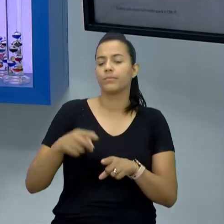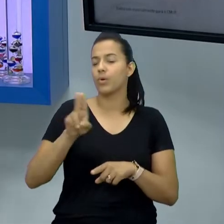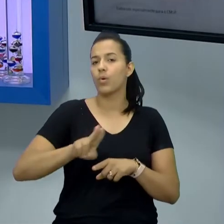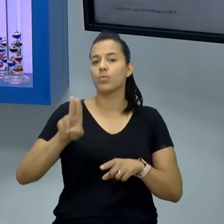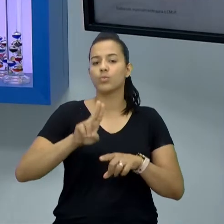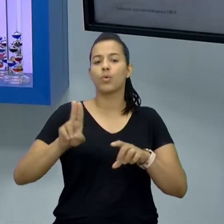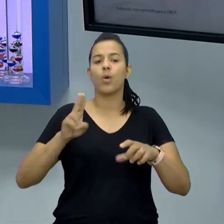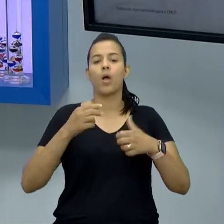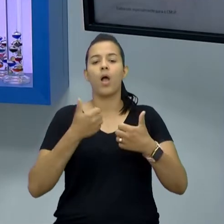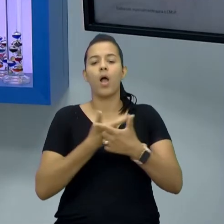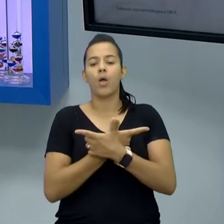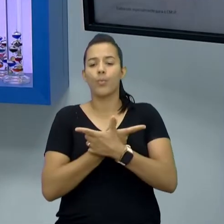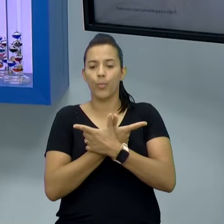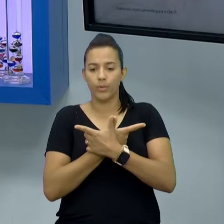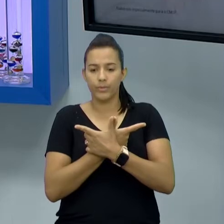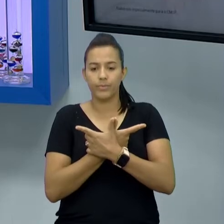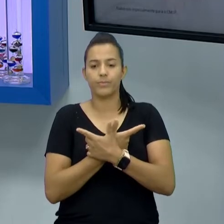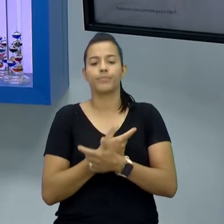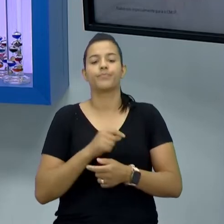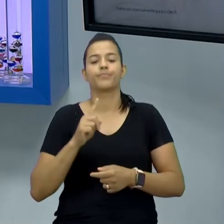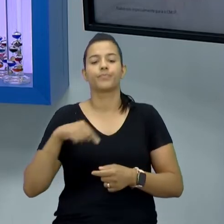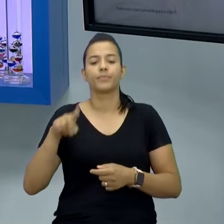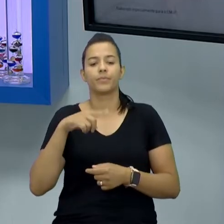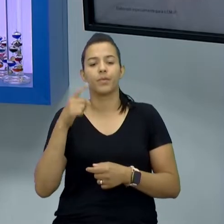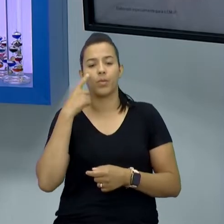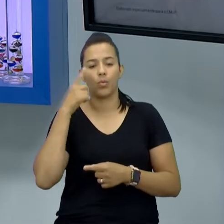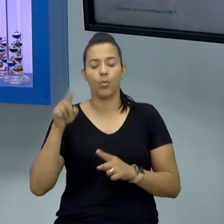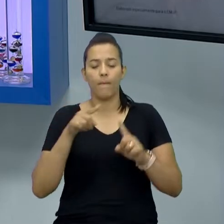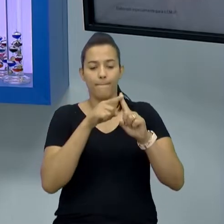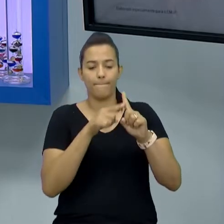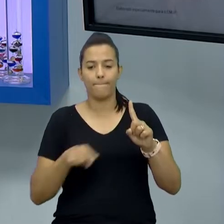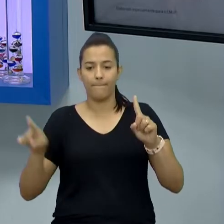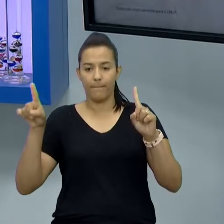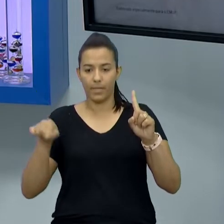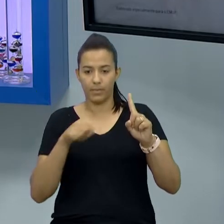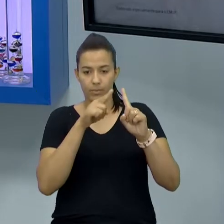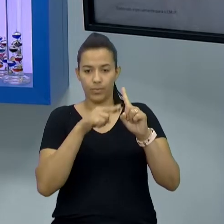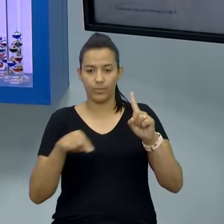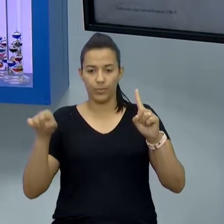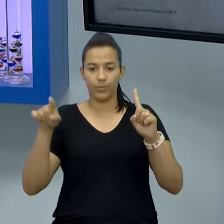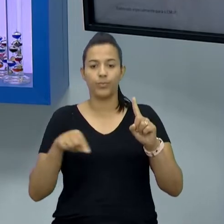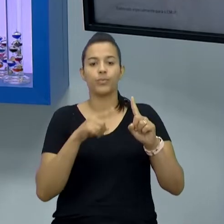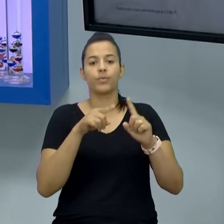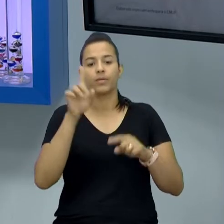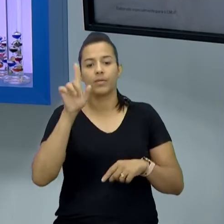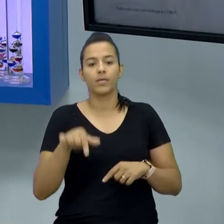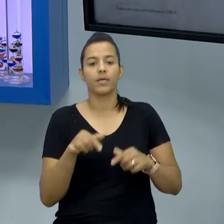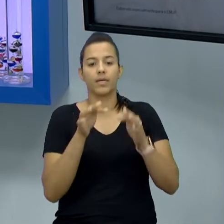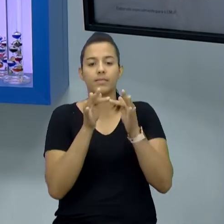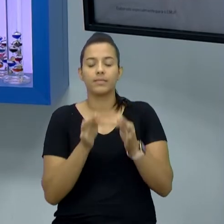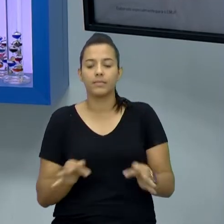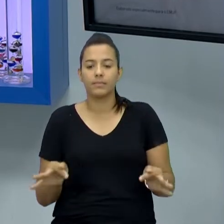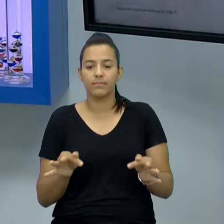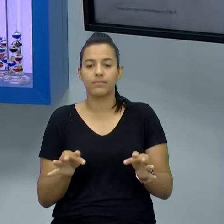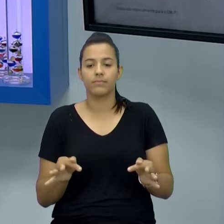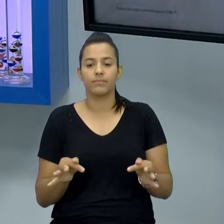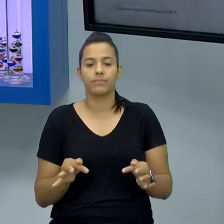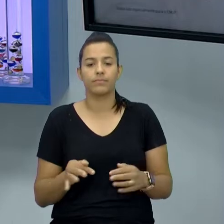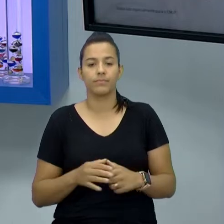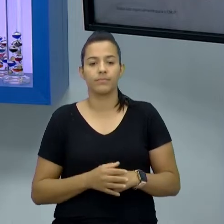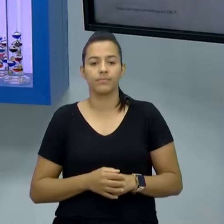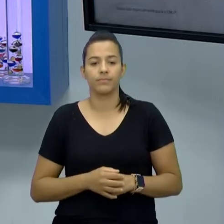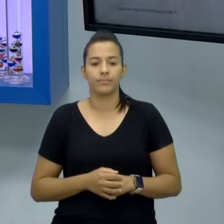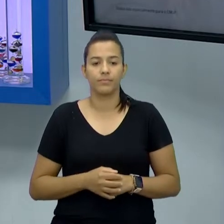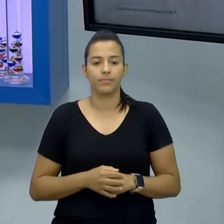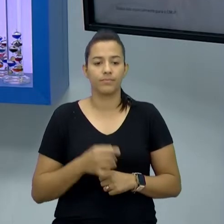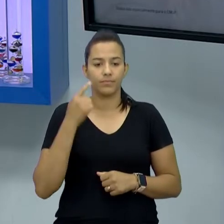equação e não usou a equação do pêndulo? Porque aqui eu tô falando de pêndulo simples, né? Um pêndulo simples aqui no sistema. Aqui